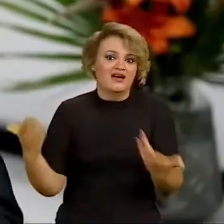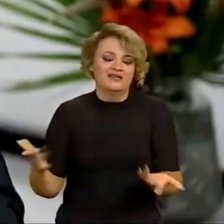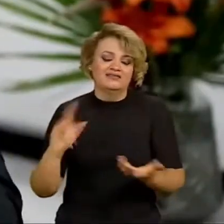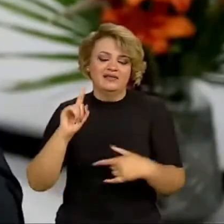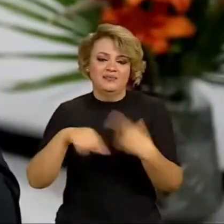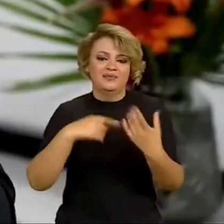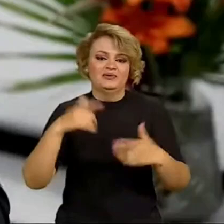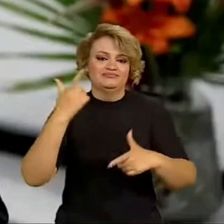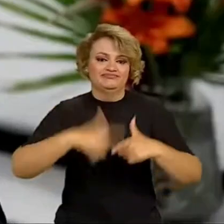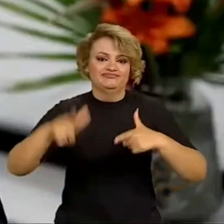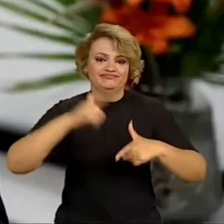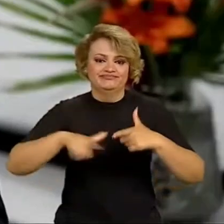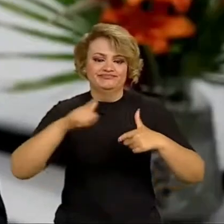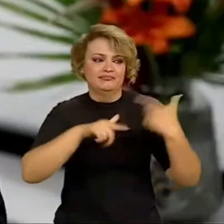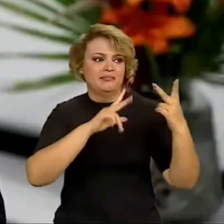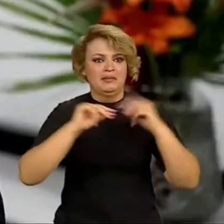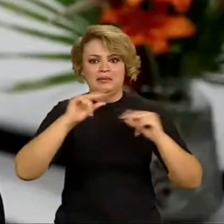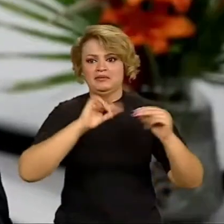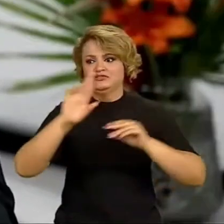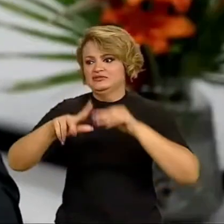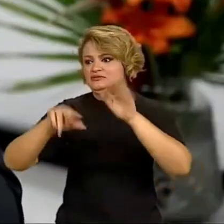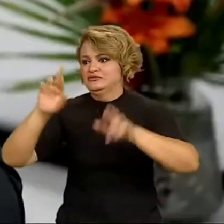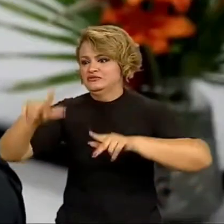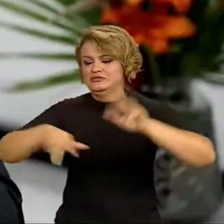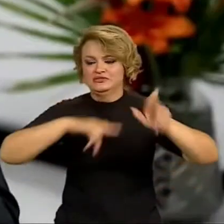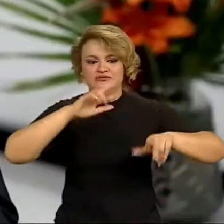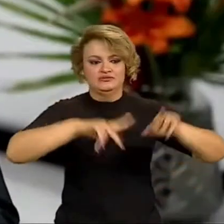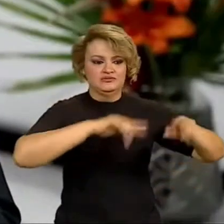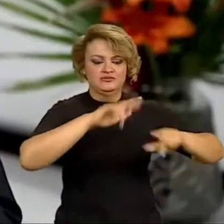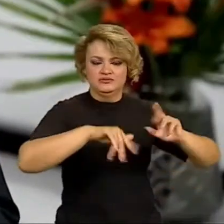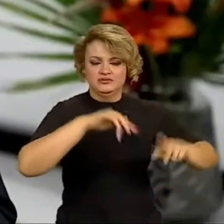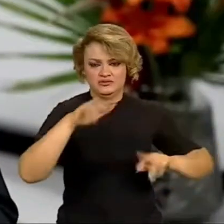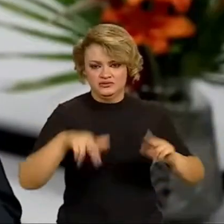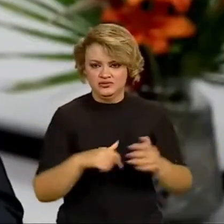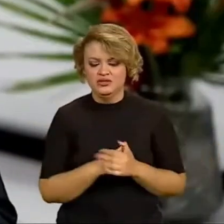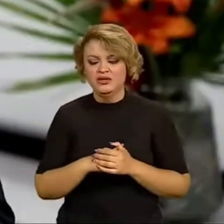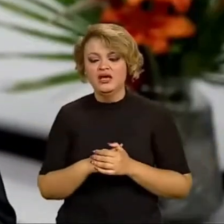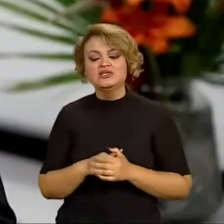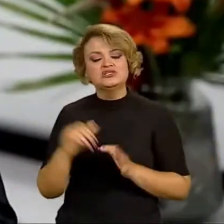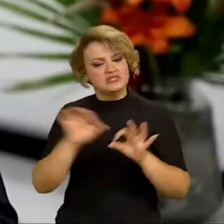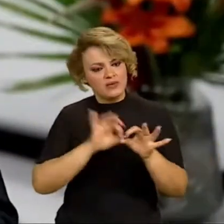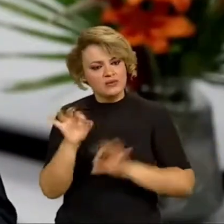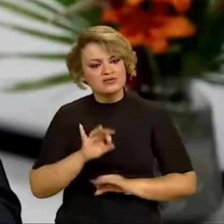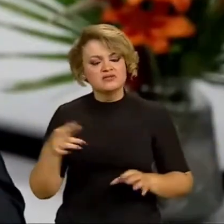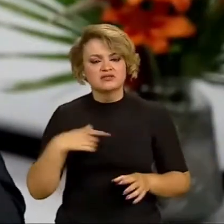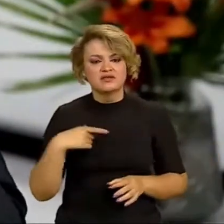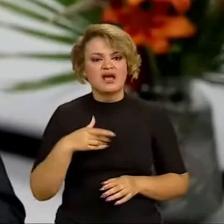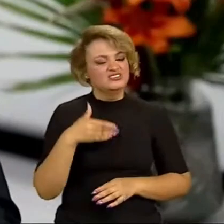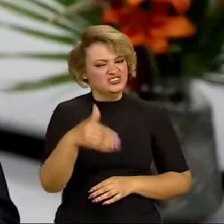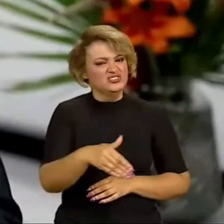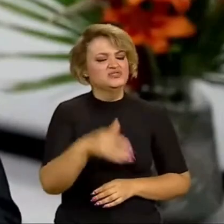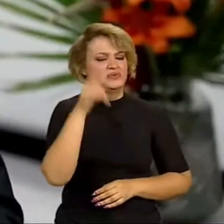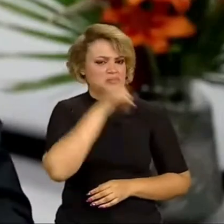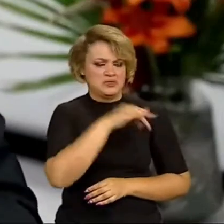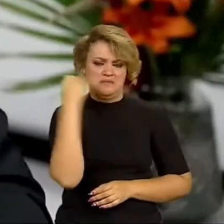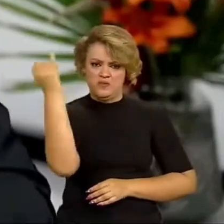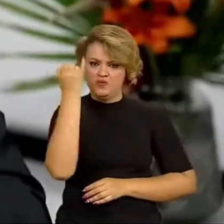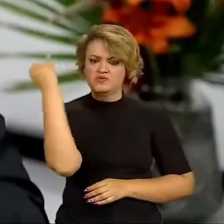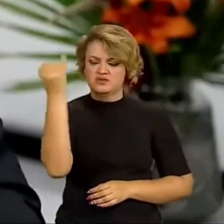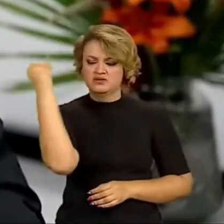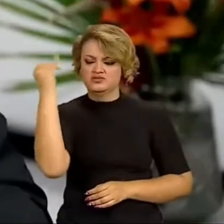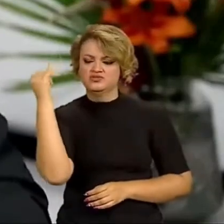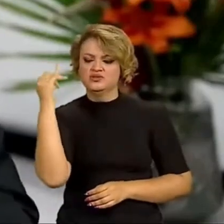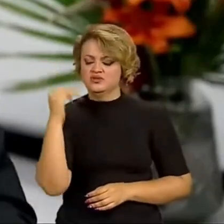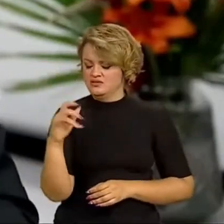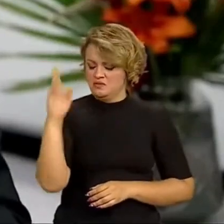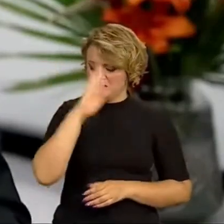Babel. Então, a gente está construindo isso. Eu penso que desse encontro aqui deve sair uma coisa muito importante sobre a entrada de novos países.